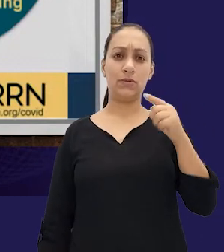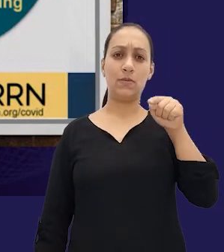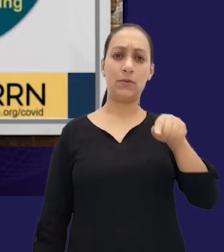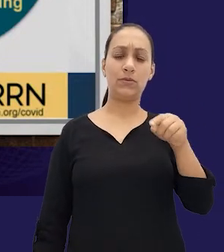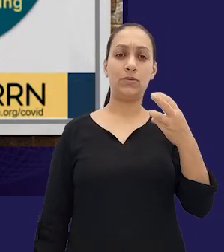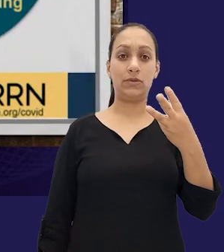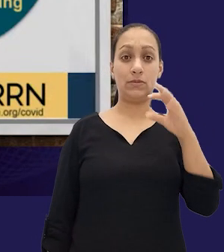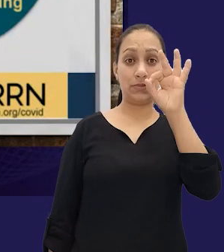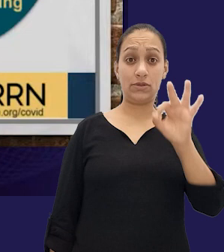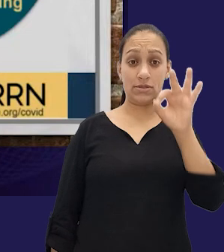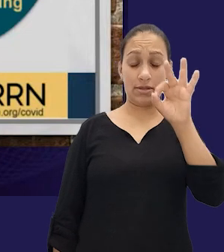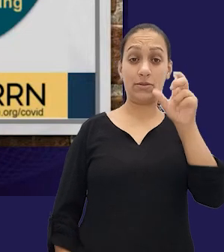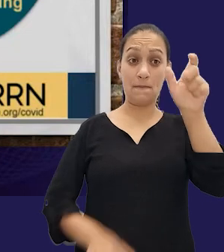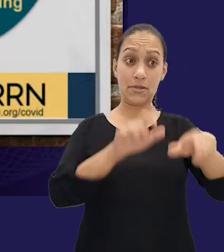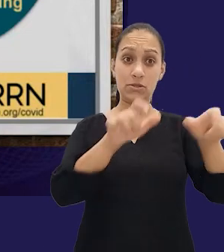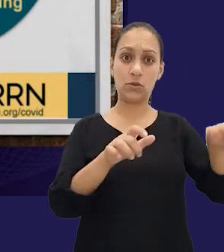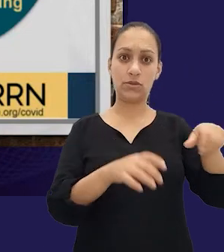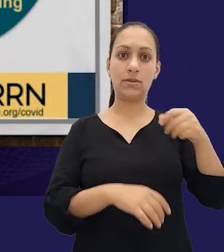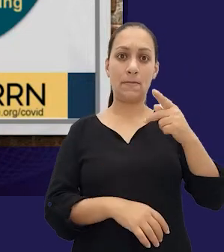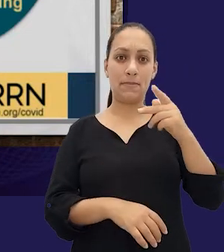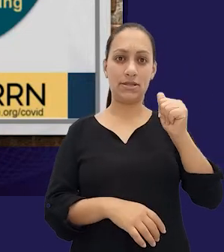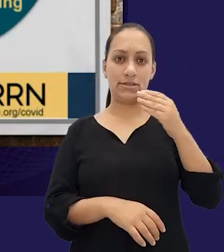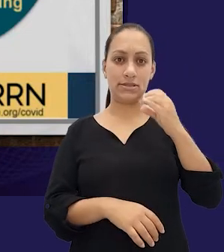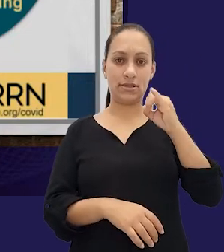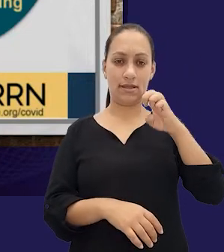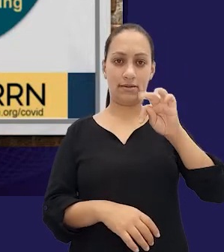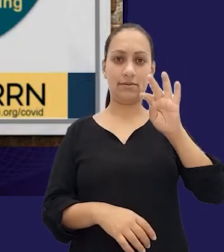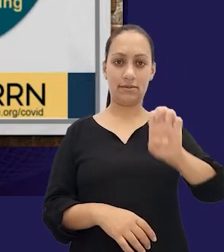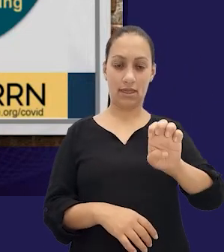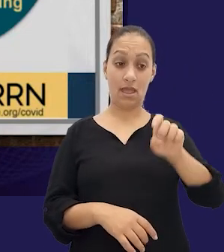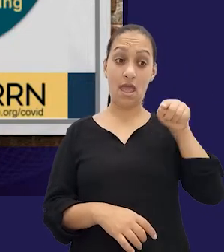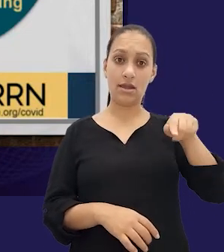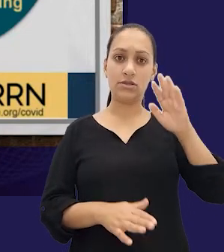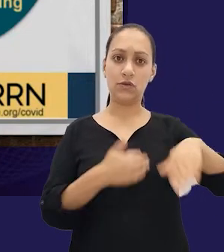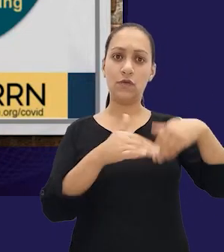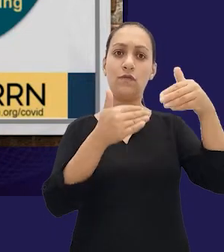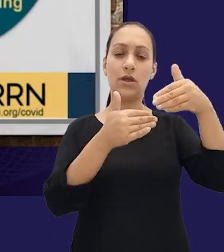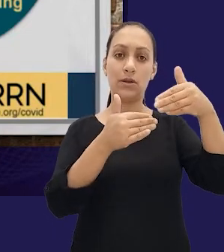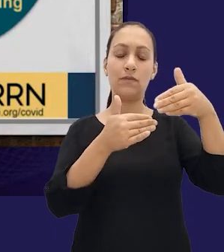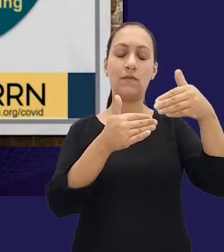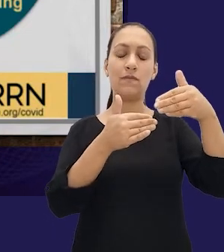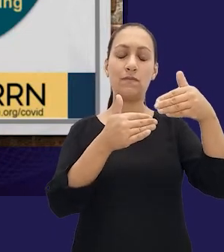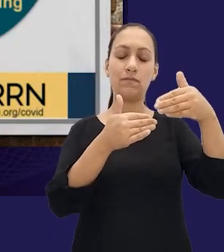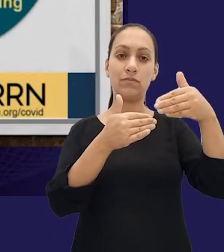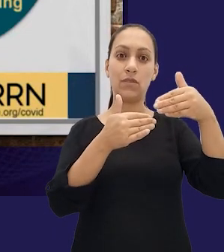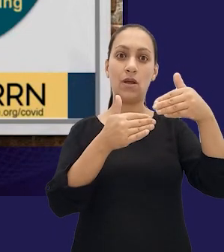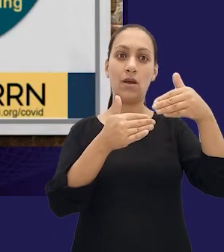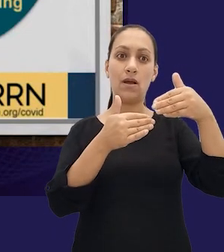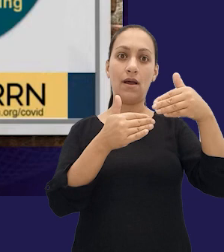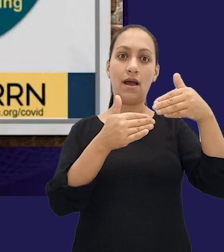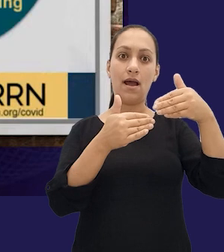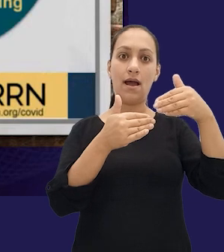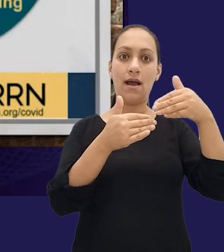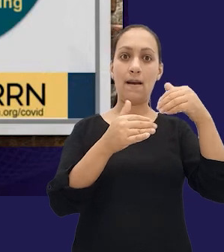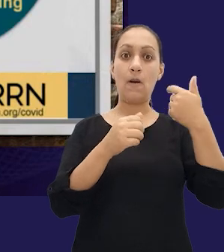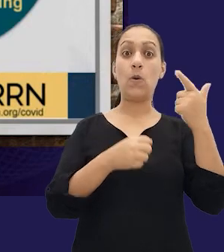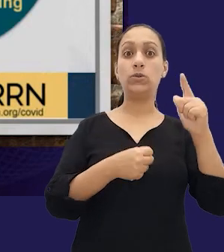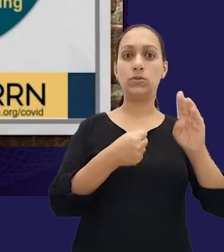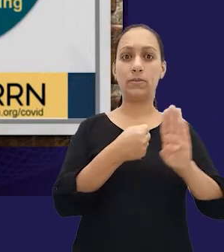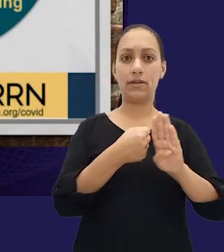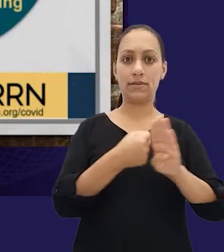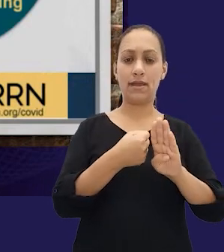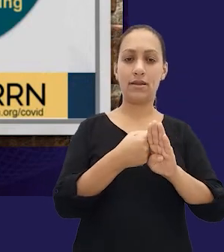dos pacientes que acabaram desenvolvendo uma infecção bacteriana secundária ao COVID, ou